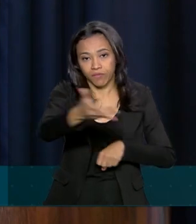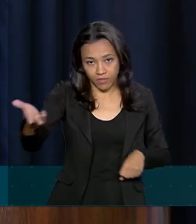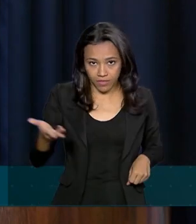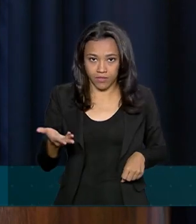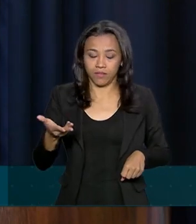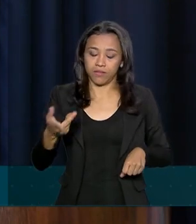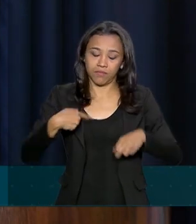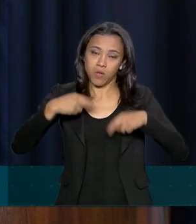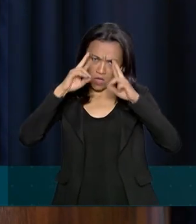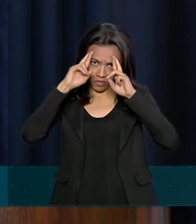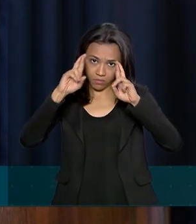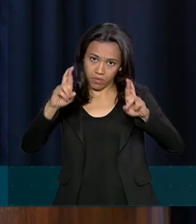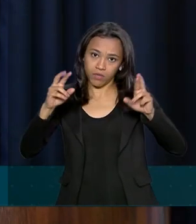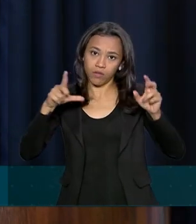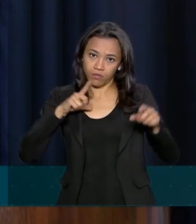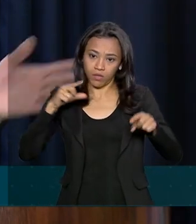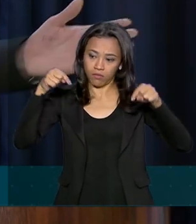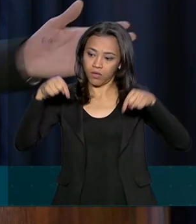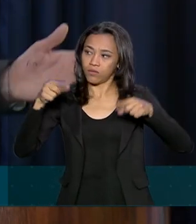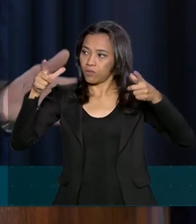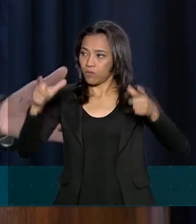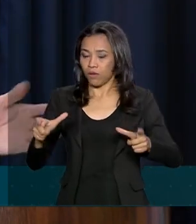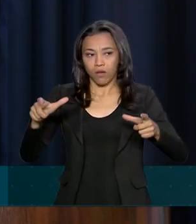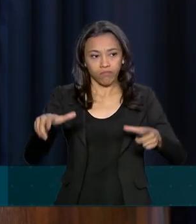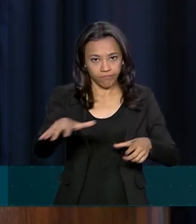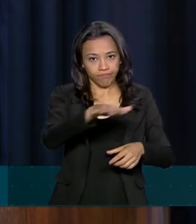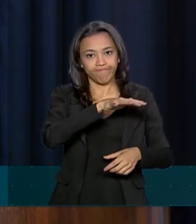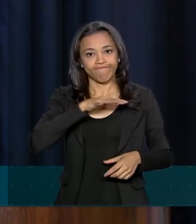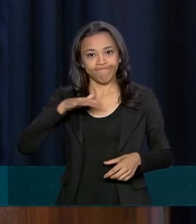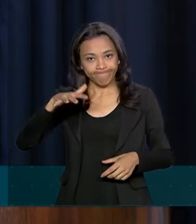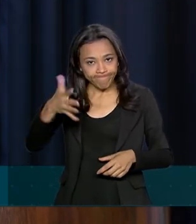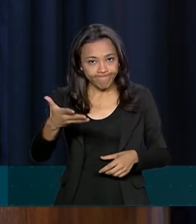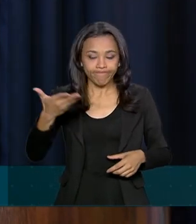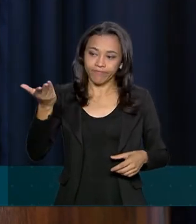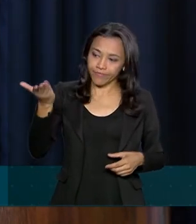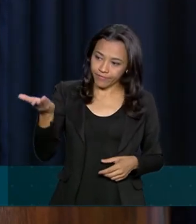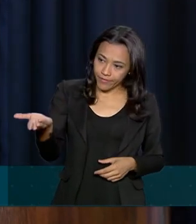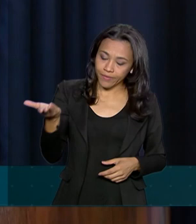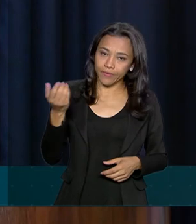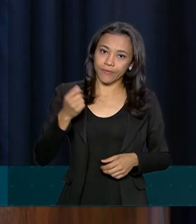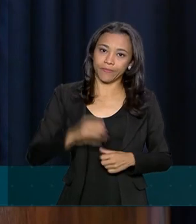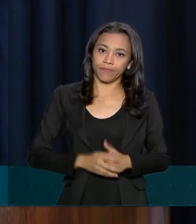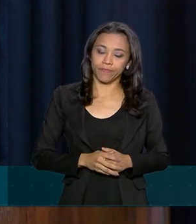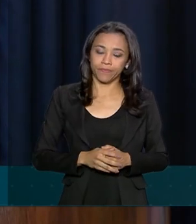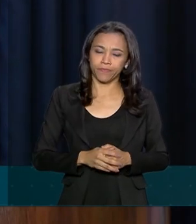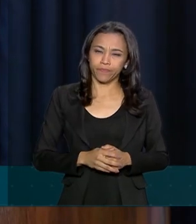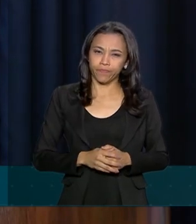Pelo respeito que eu tenho a essa instituição, pelo nosso prezado